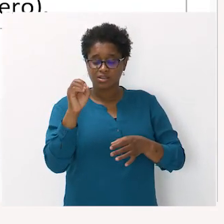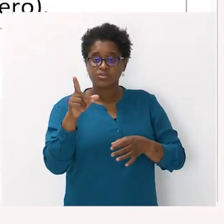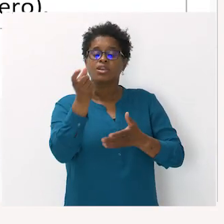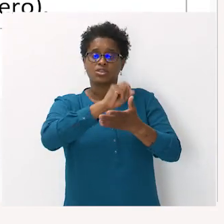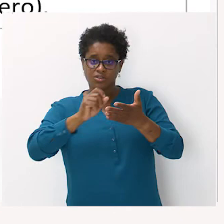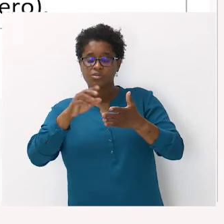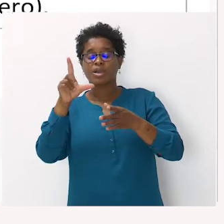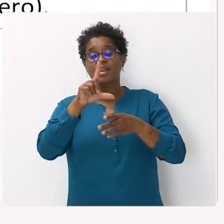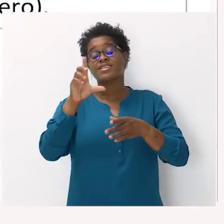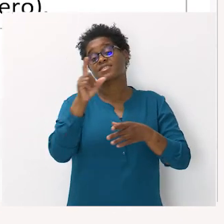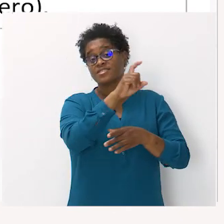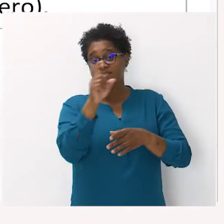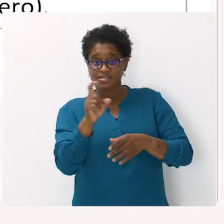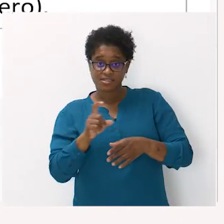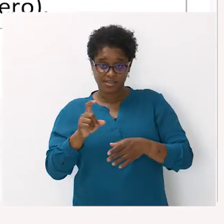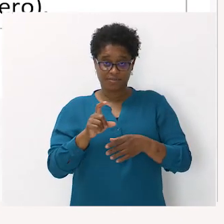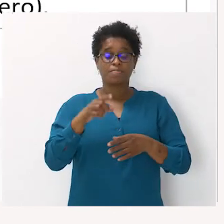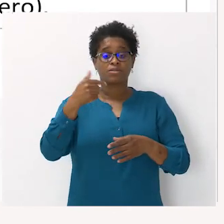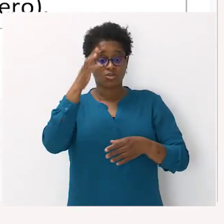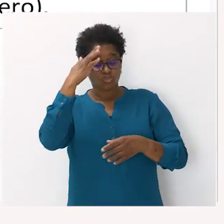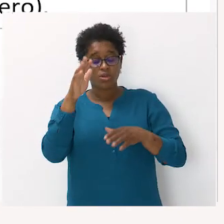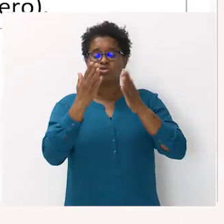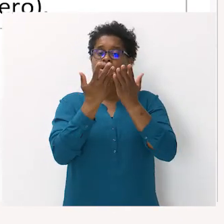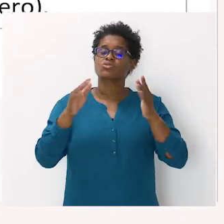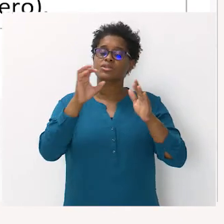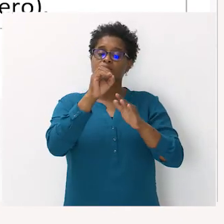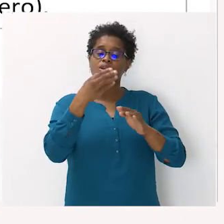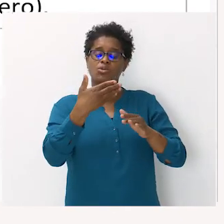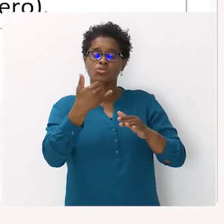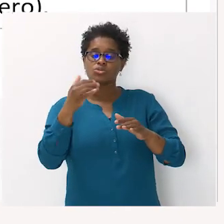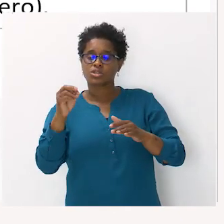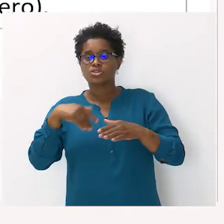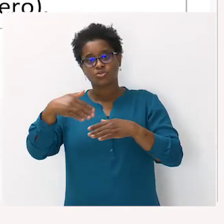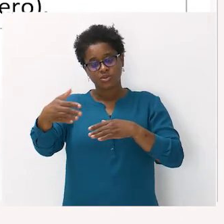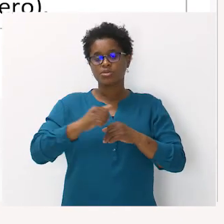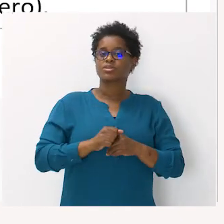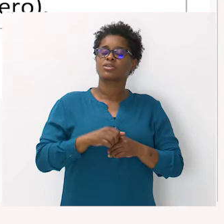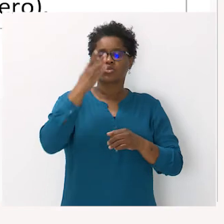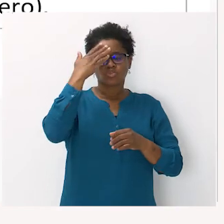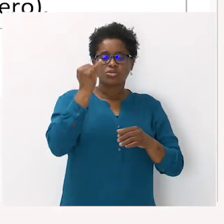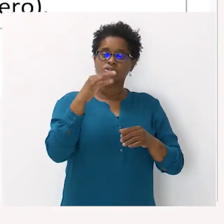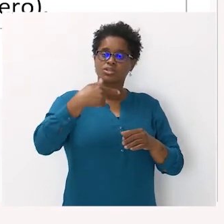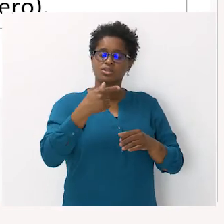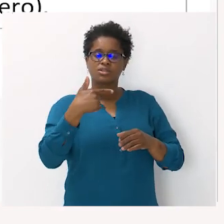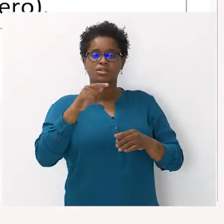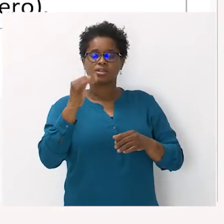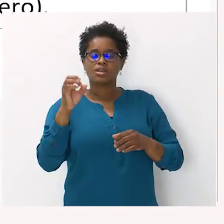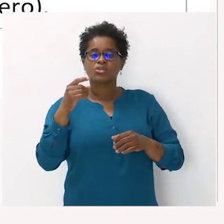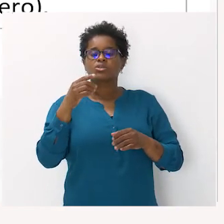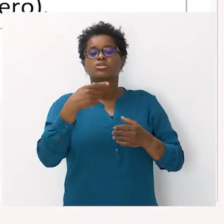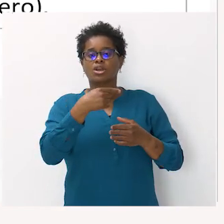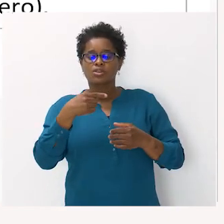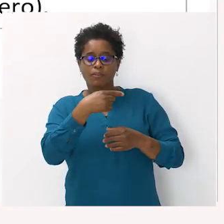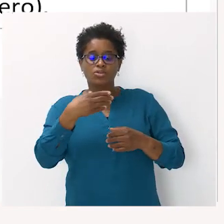Z, onde nós temos os números naturais 0, 1, 2, 3 e assim por diante, e os números inteiros negativos,